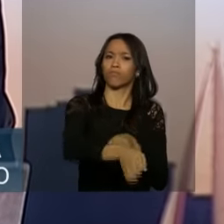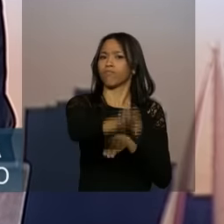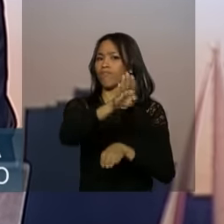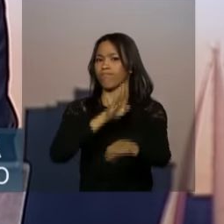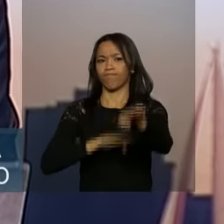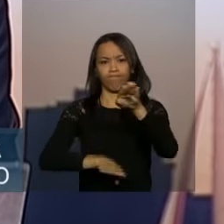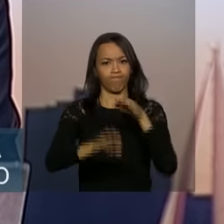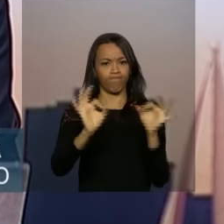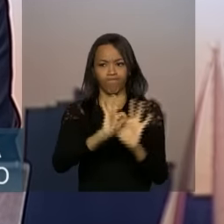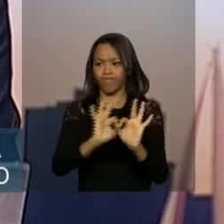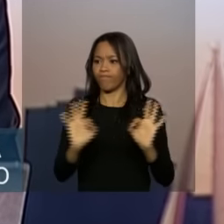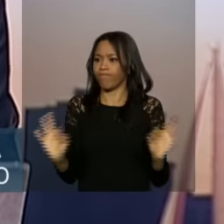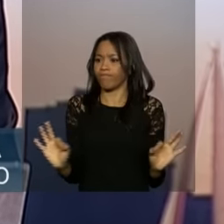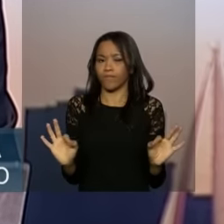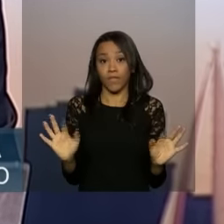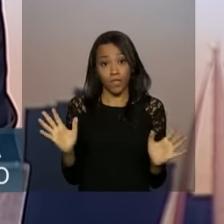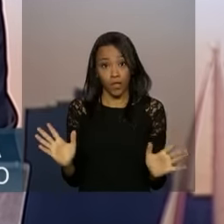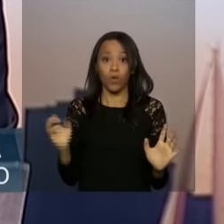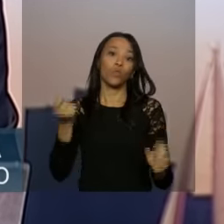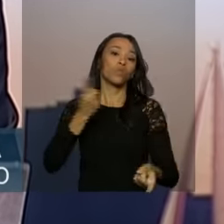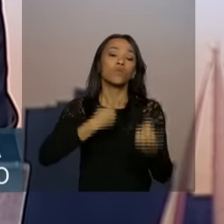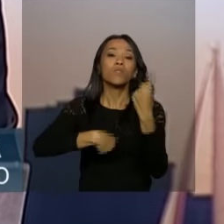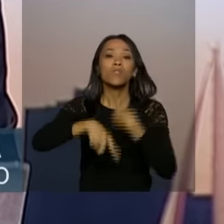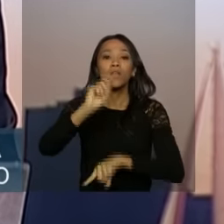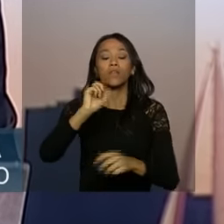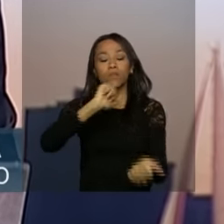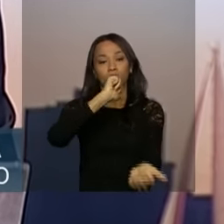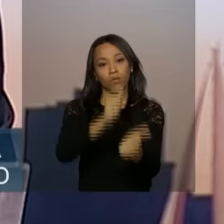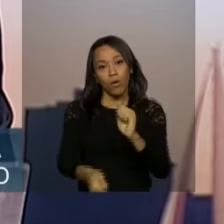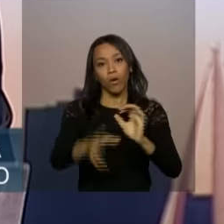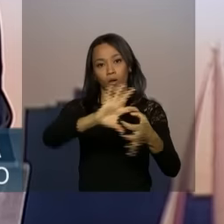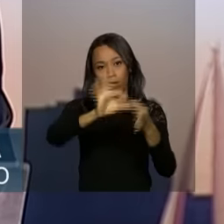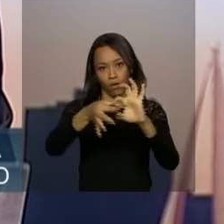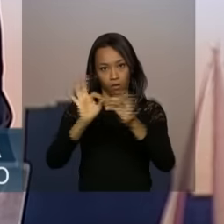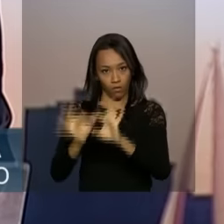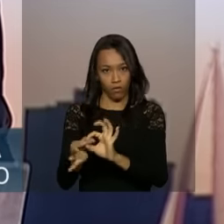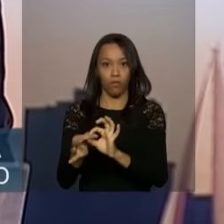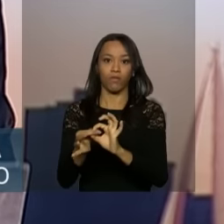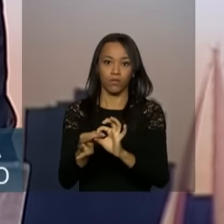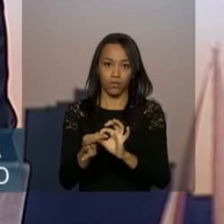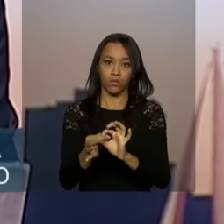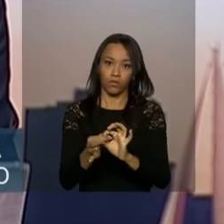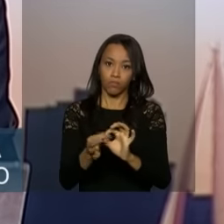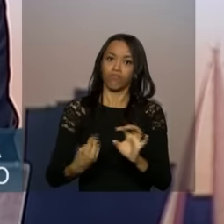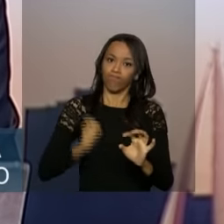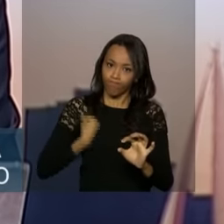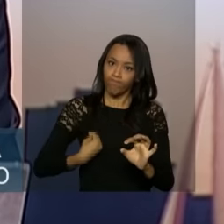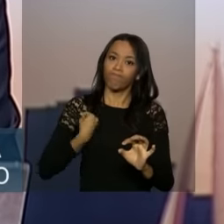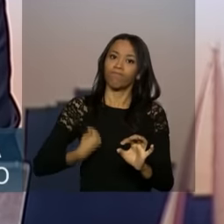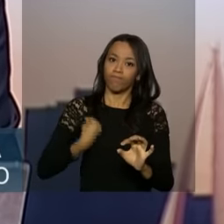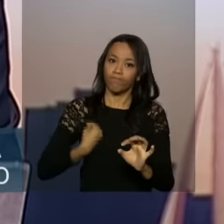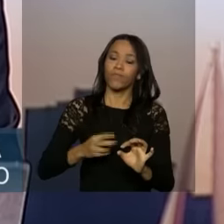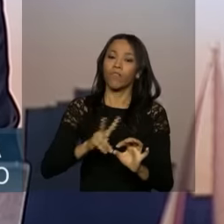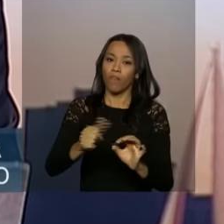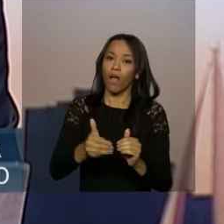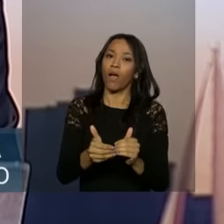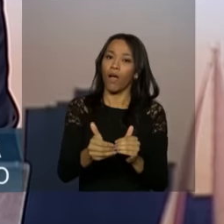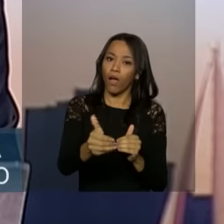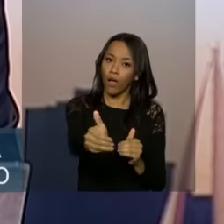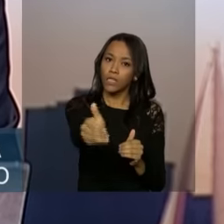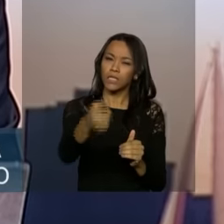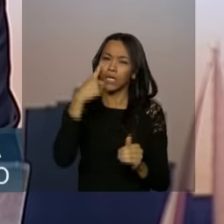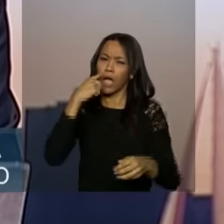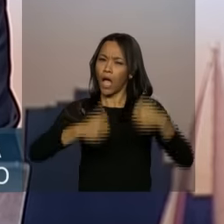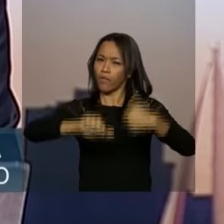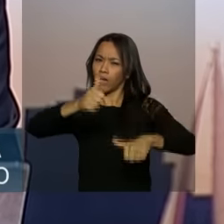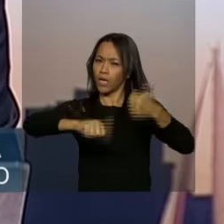que o sucesso dos Jogos Olímpicos está e será medido pela organização,